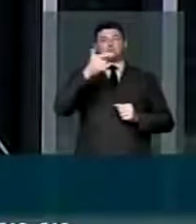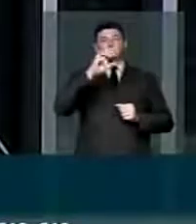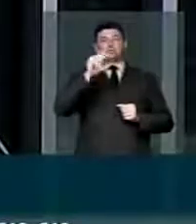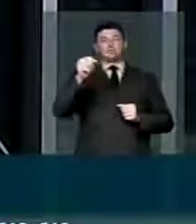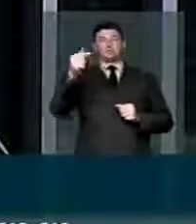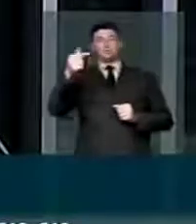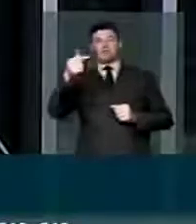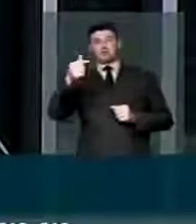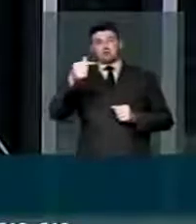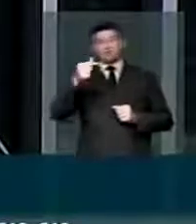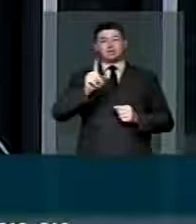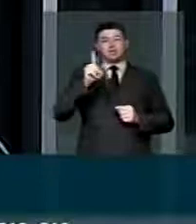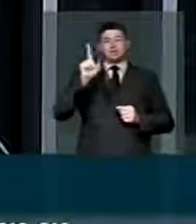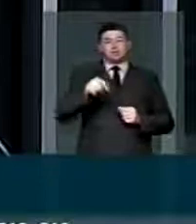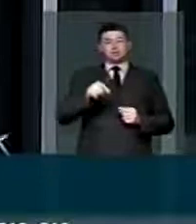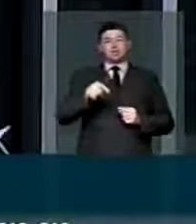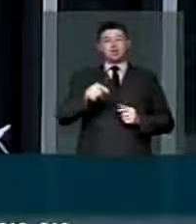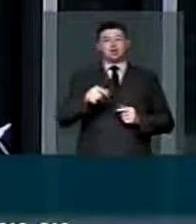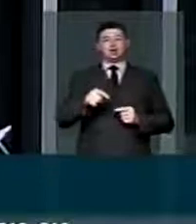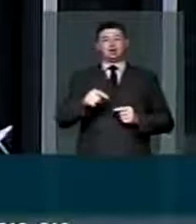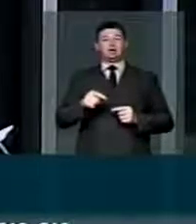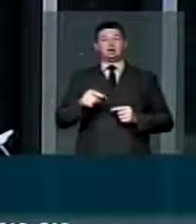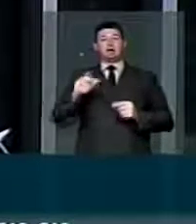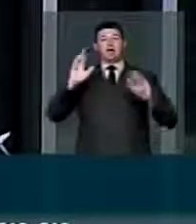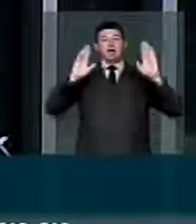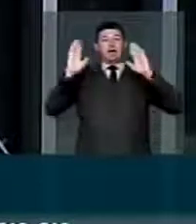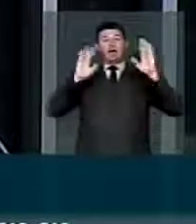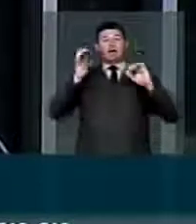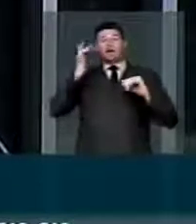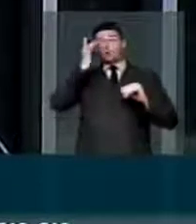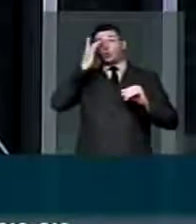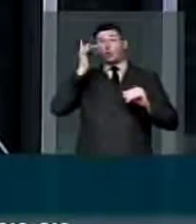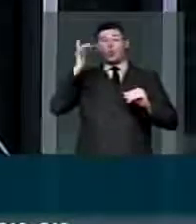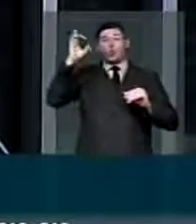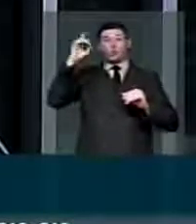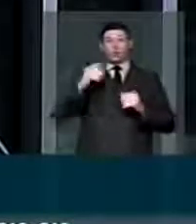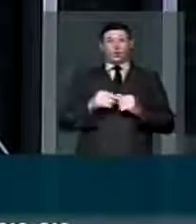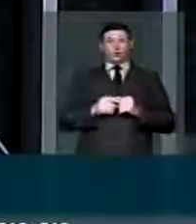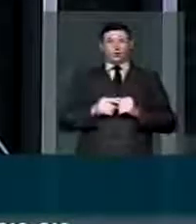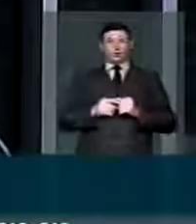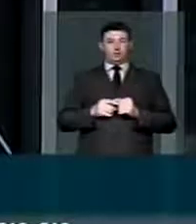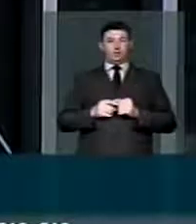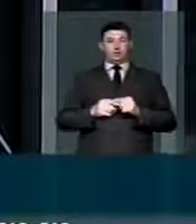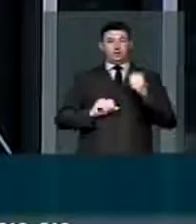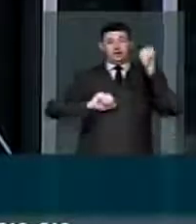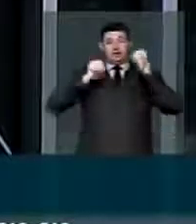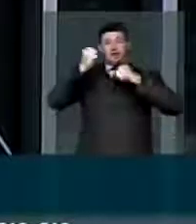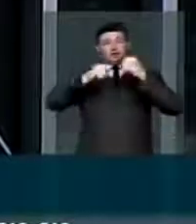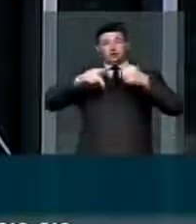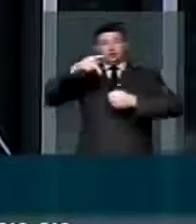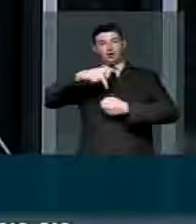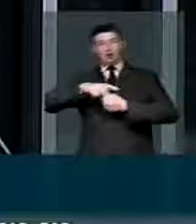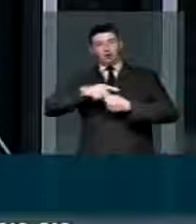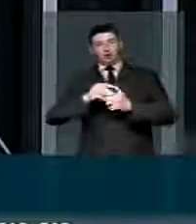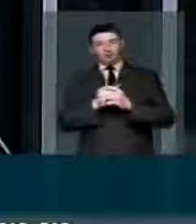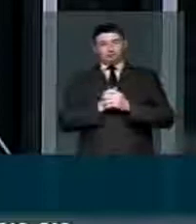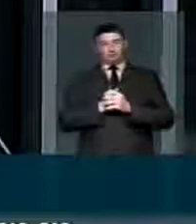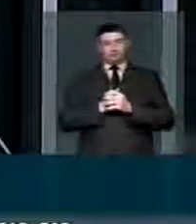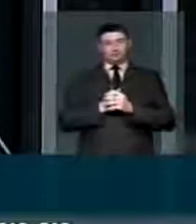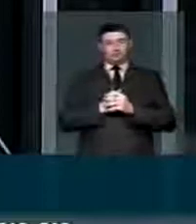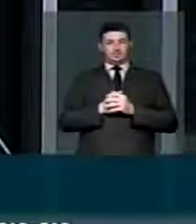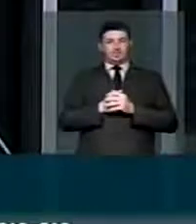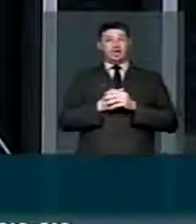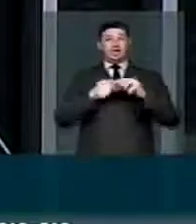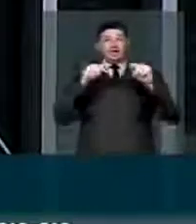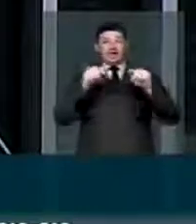2007 foi a chamada Era do Ouro para a indústria petrolífera. Ali